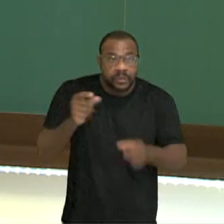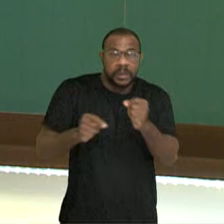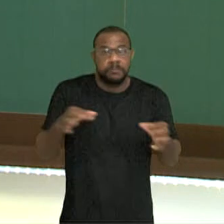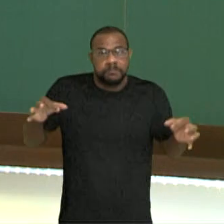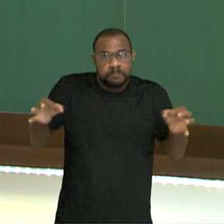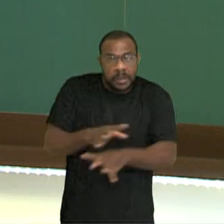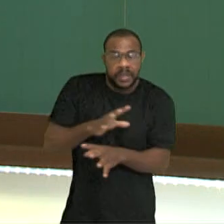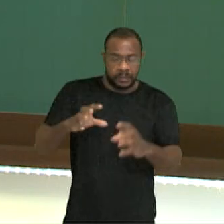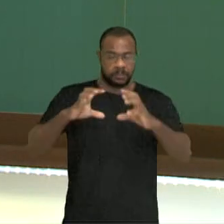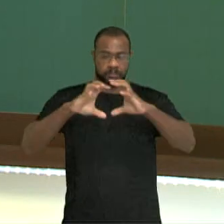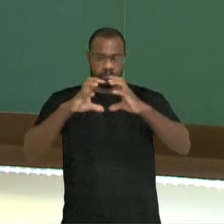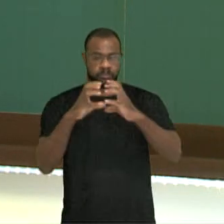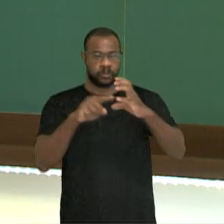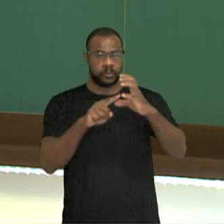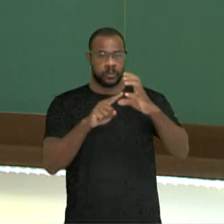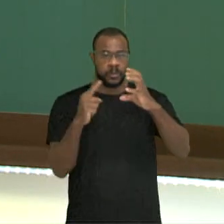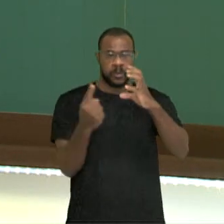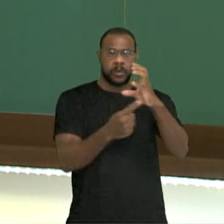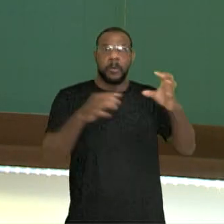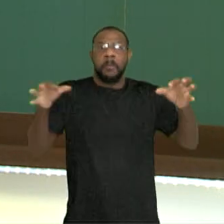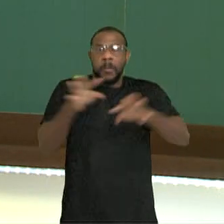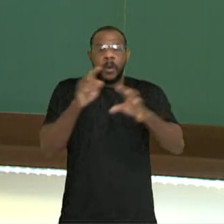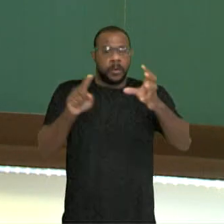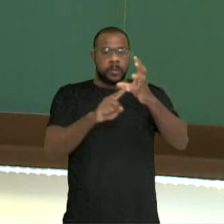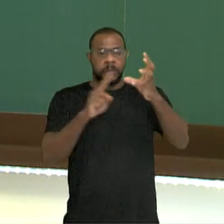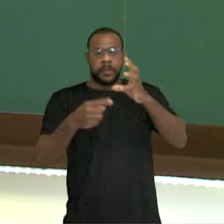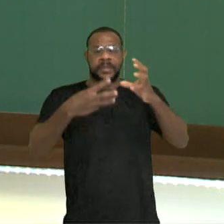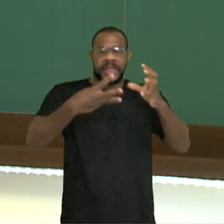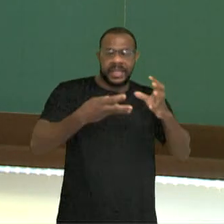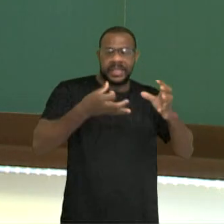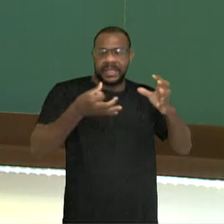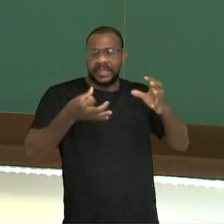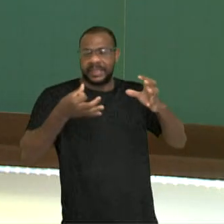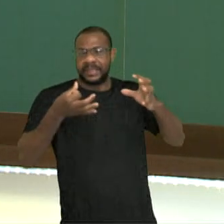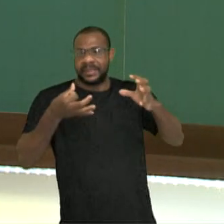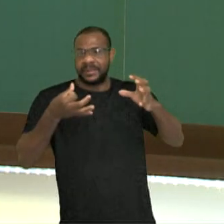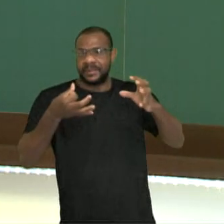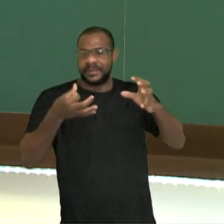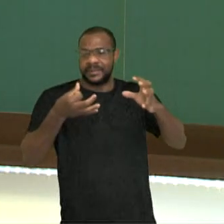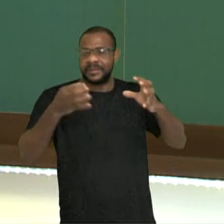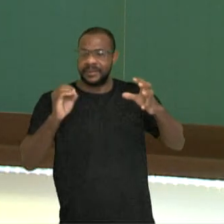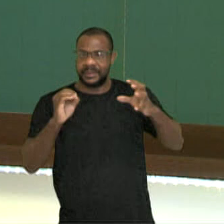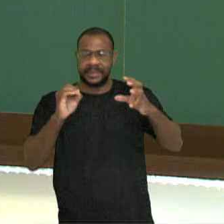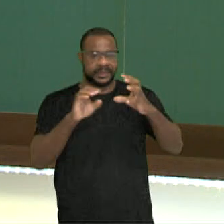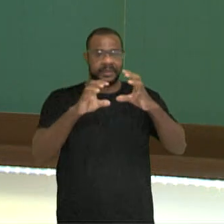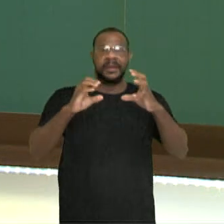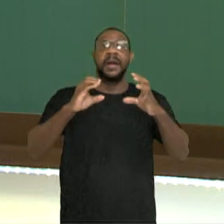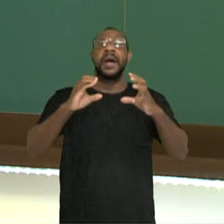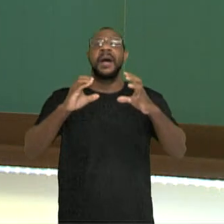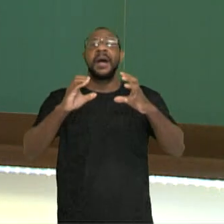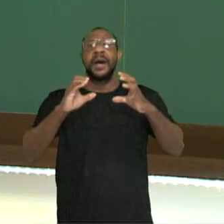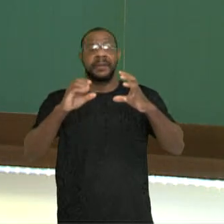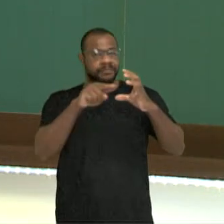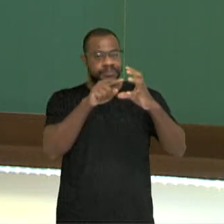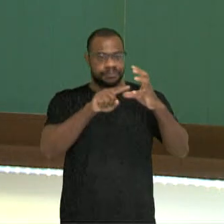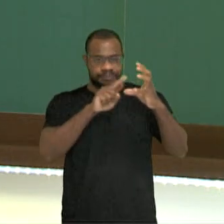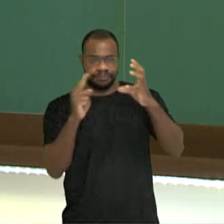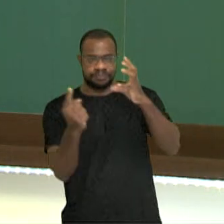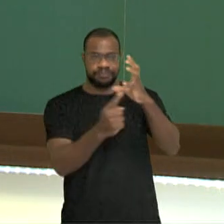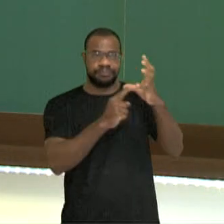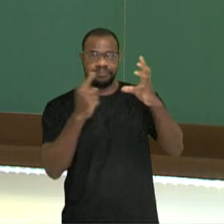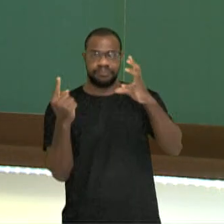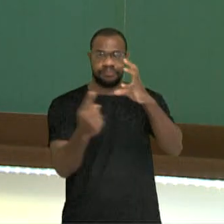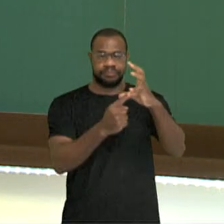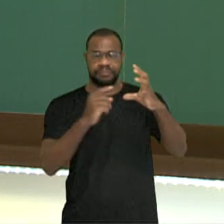completa, quando completa 360 graus em torno do seu eixo de um semicírculo. Agora, a